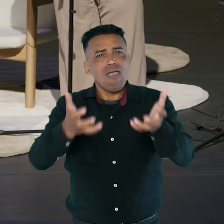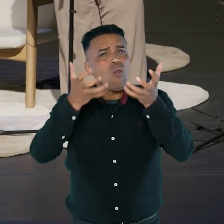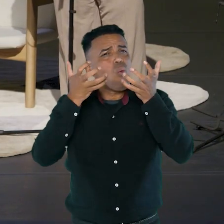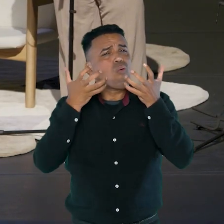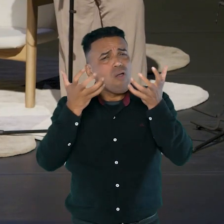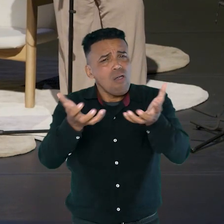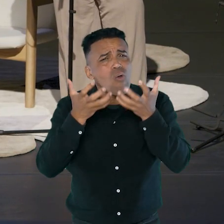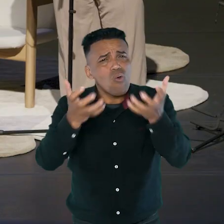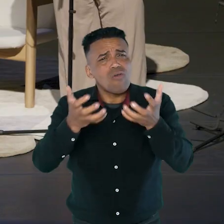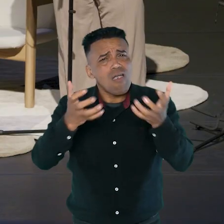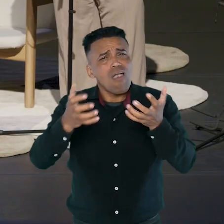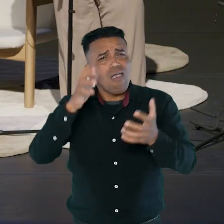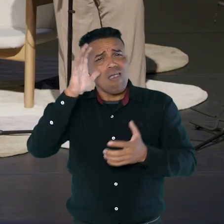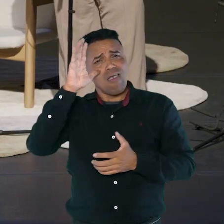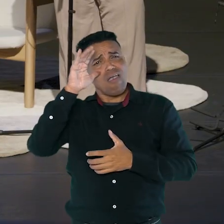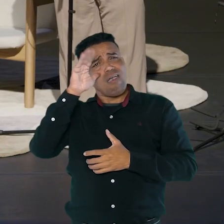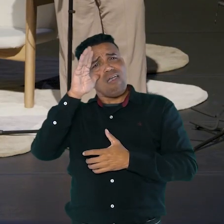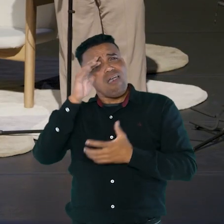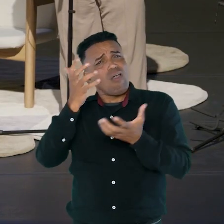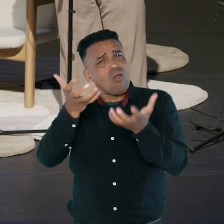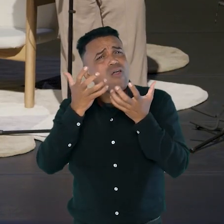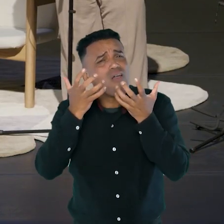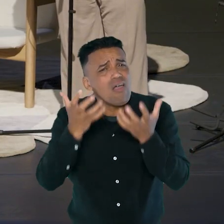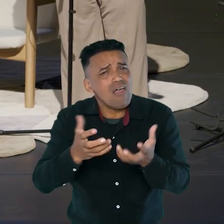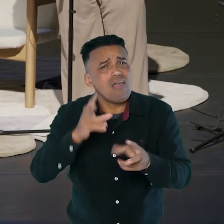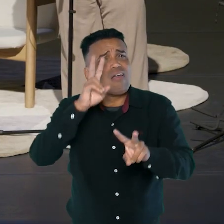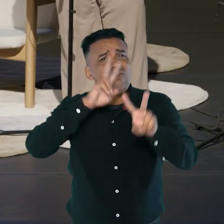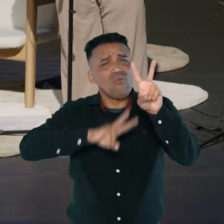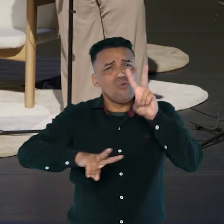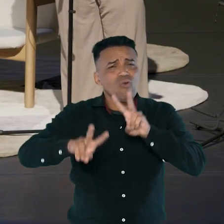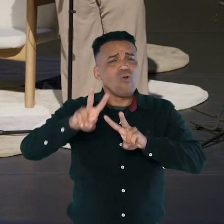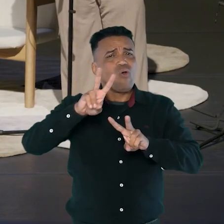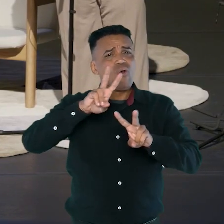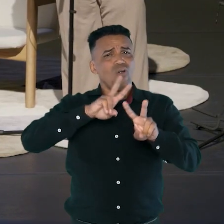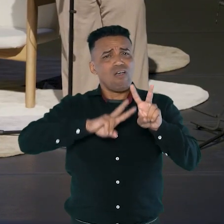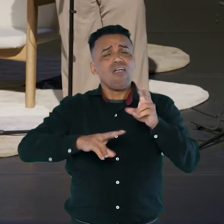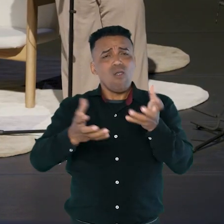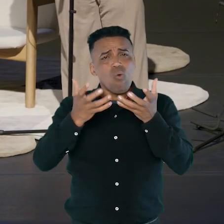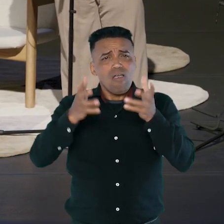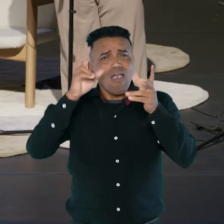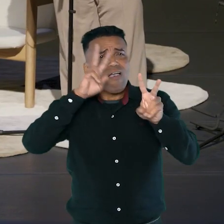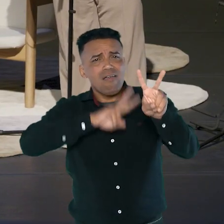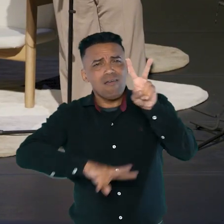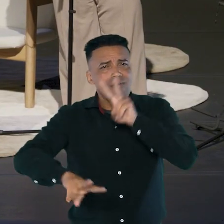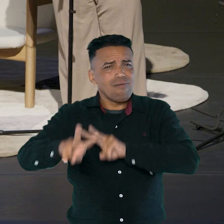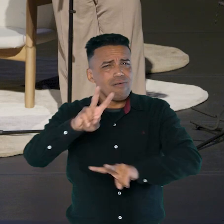eu quero ver, eu quero